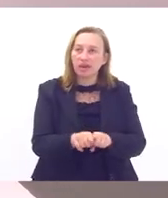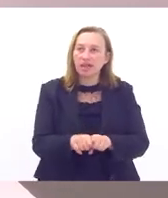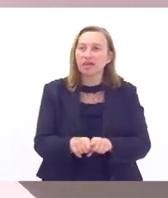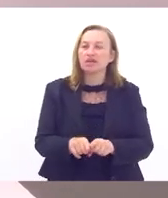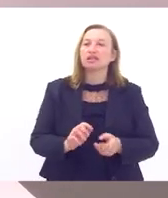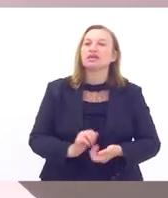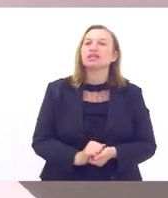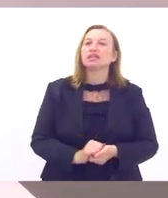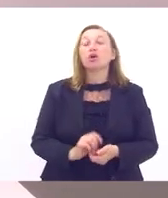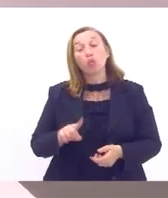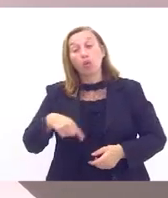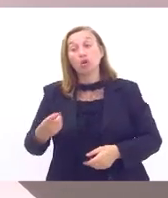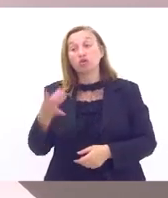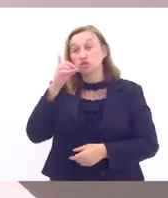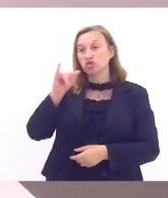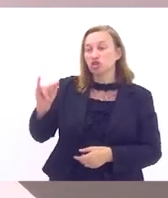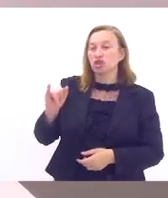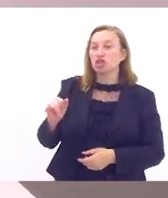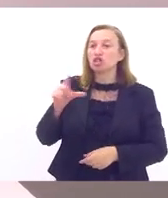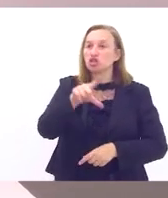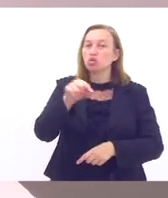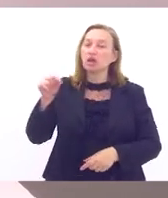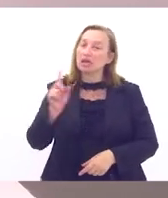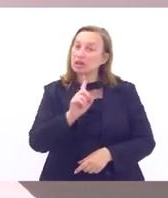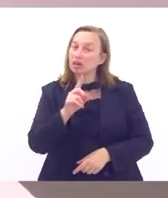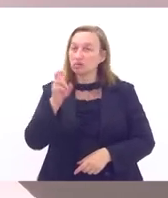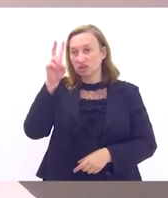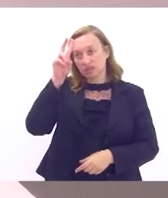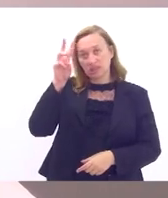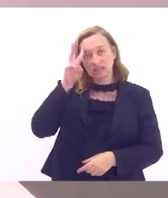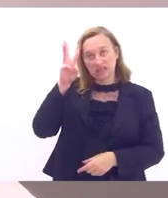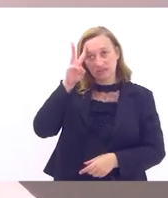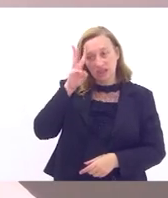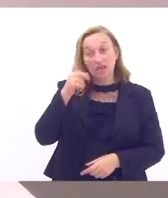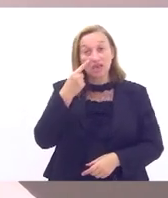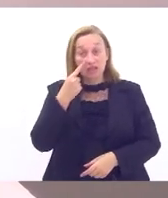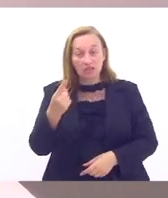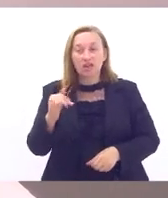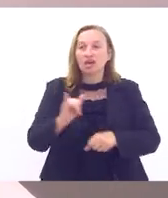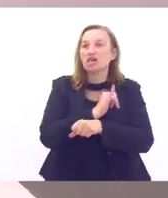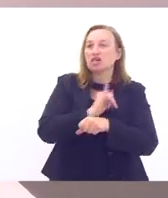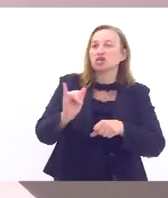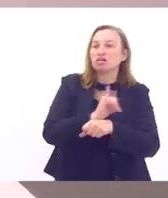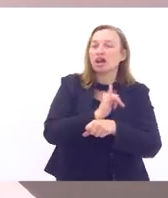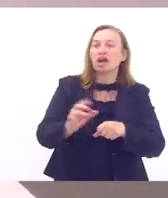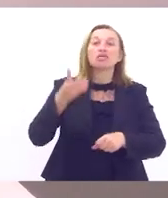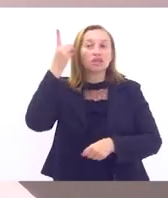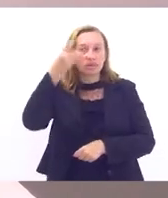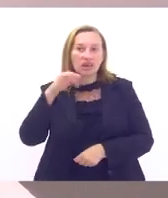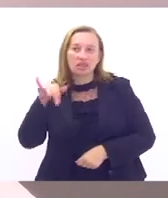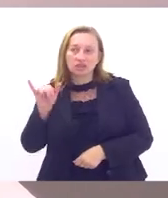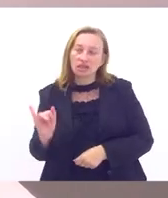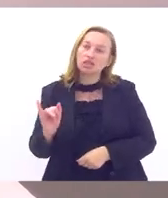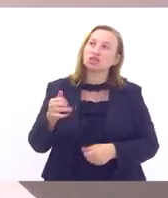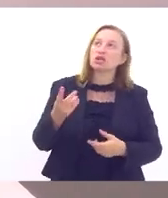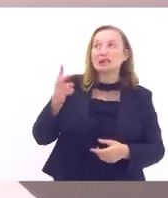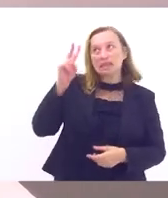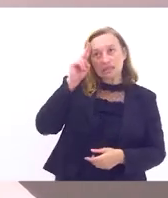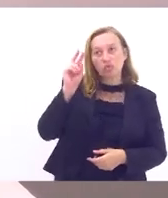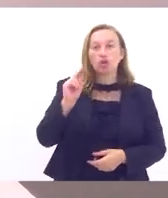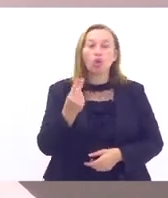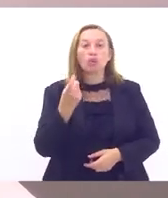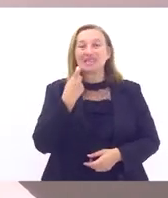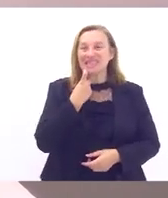vai escolher um outro dia que não seja terça-feira. Aí a gente vai articular aqui com o deputado Tande, provavelmente uma segunda ou uma